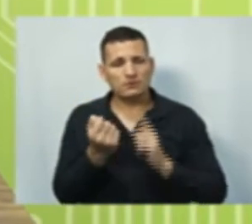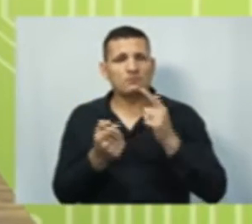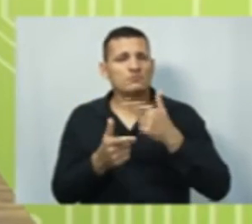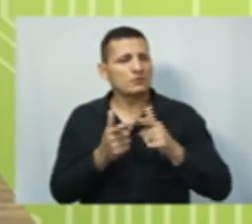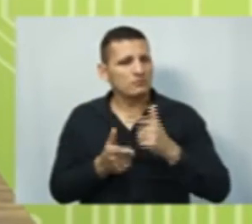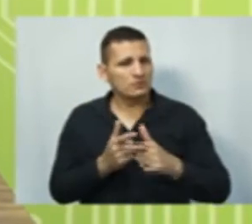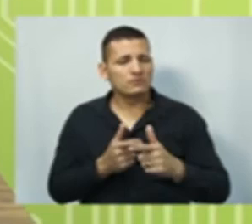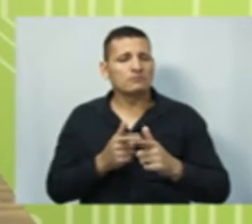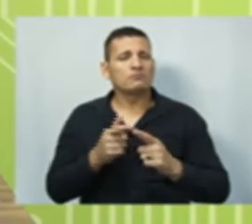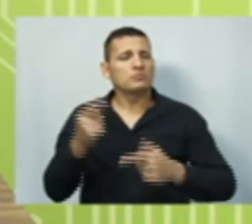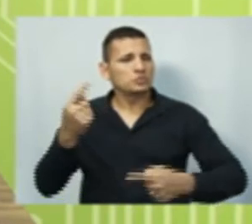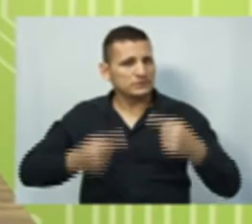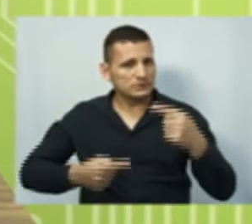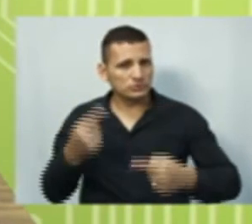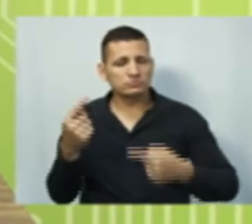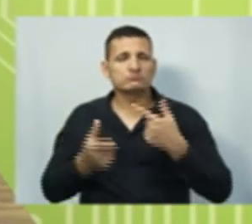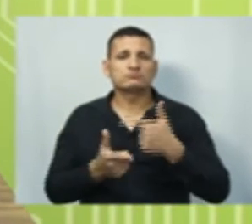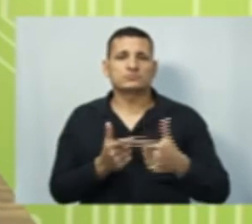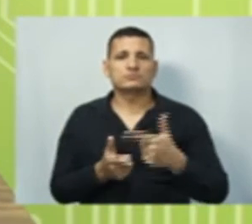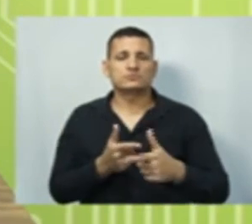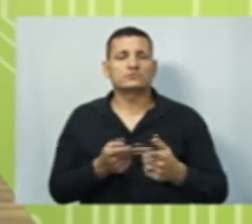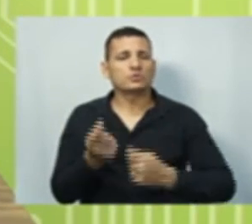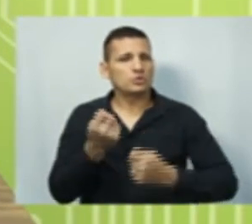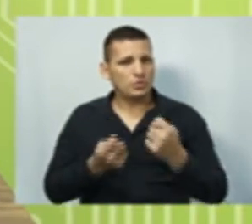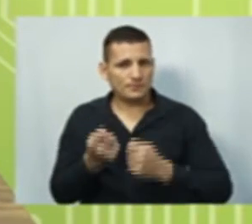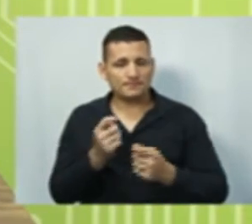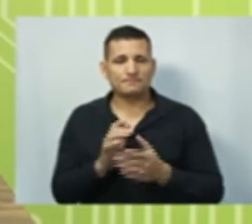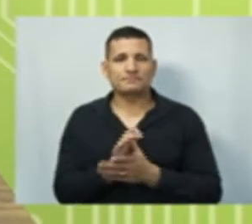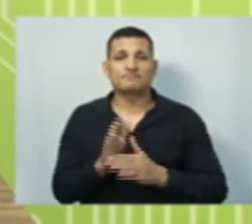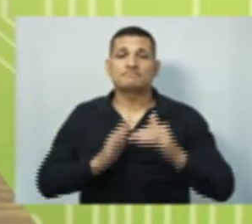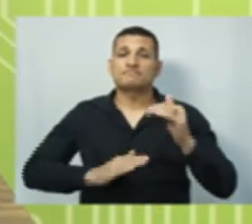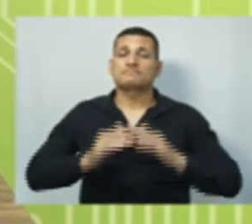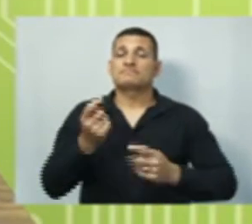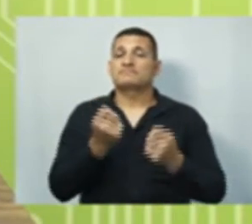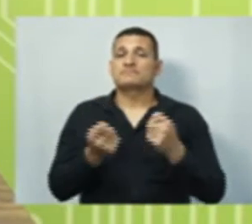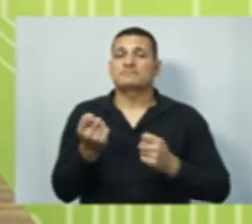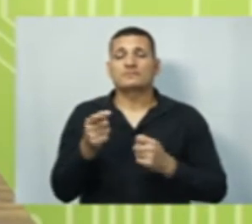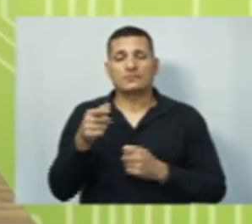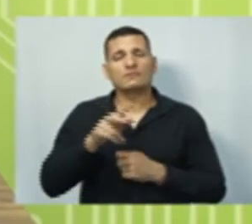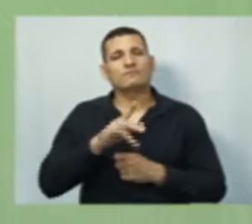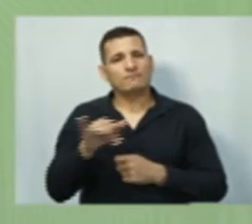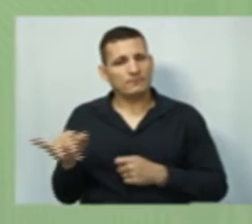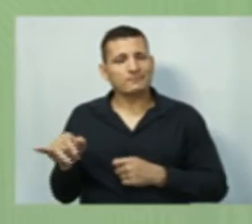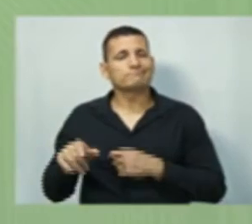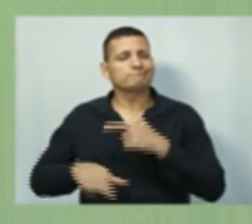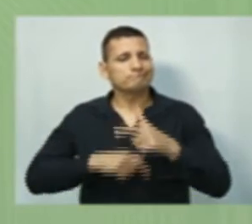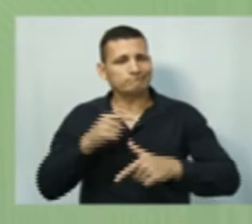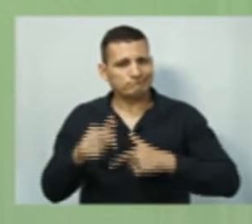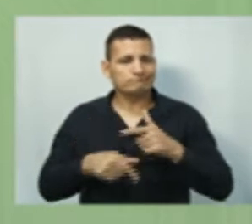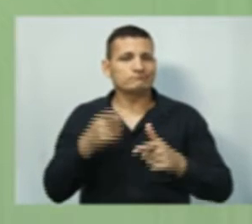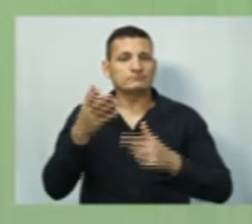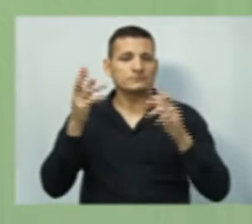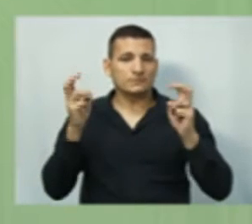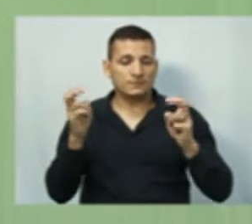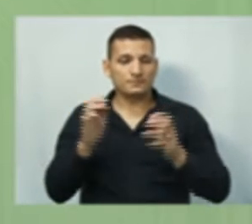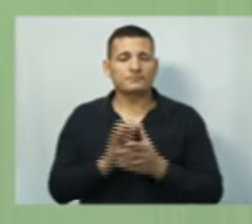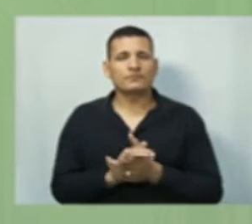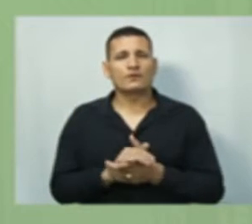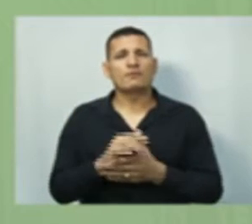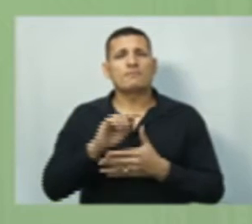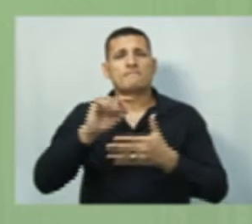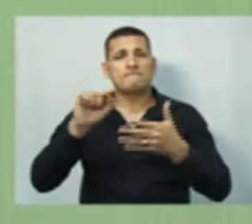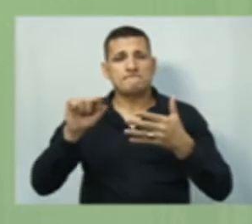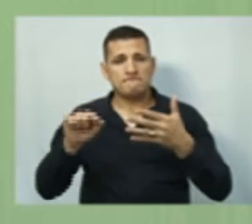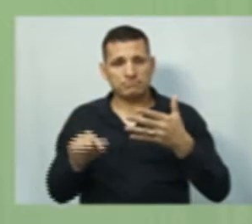problema econômico. Os economistas vão se debruçar muito a tratar sobre esse tema. E nós vamos falar no nosso princípio número 10 da